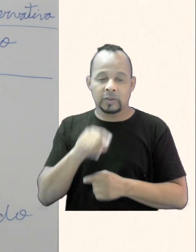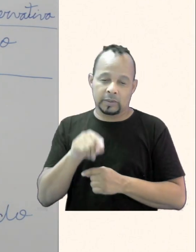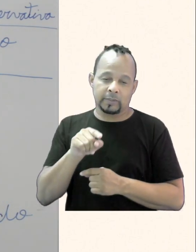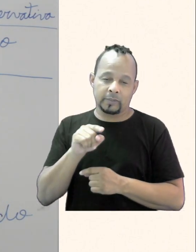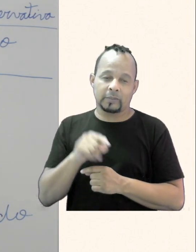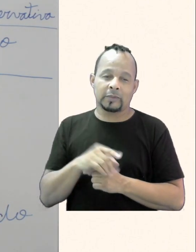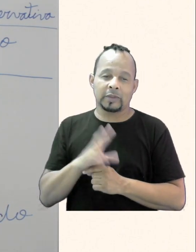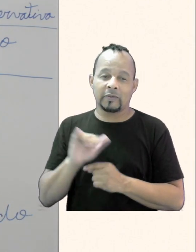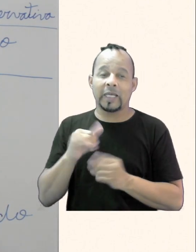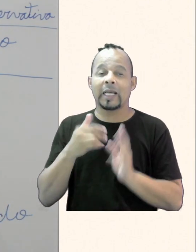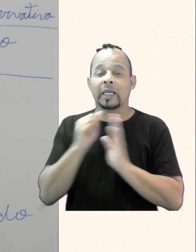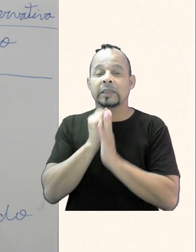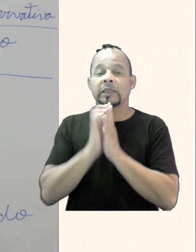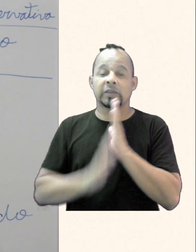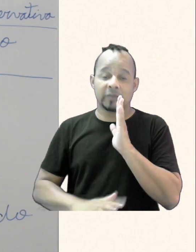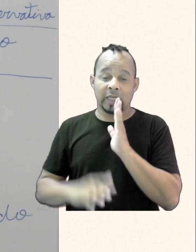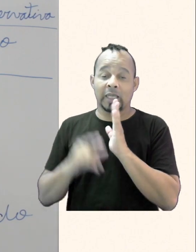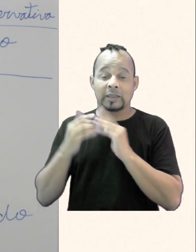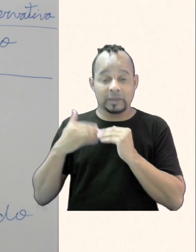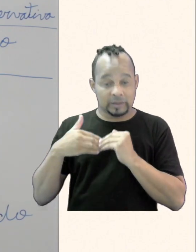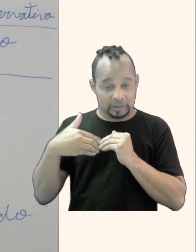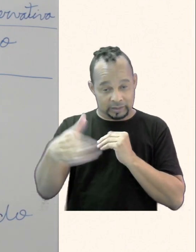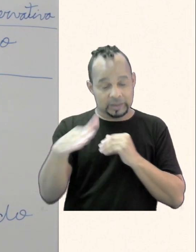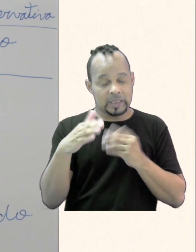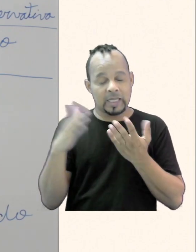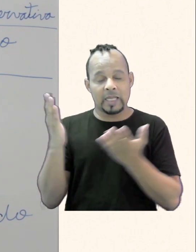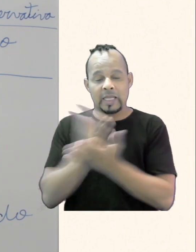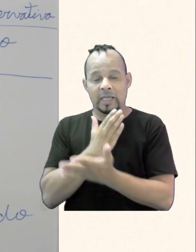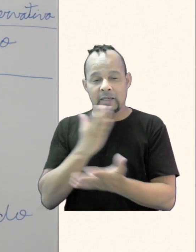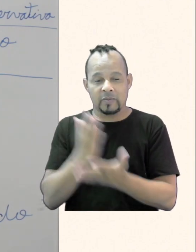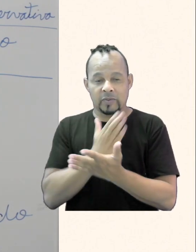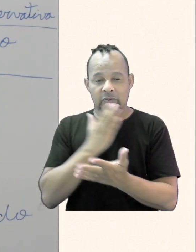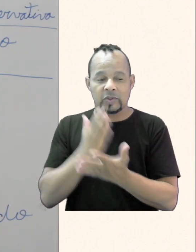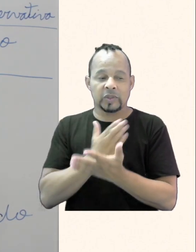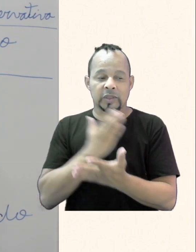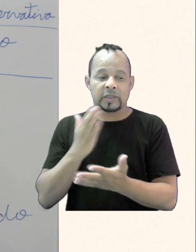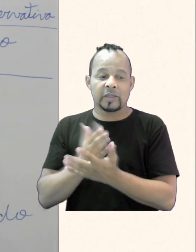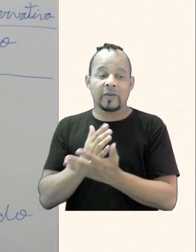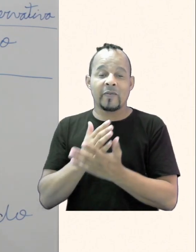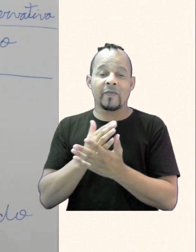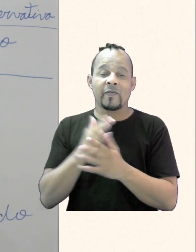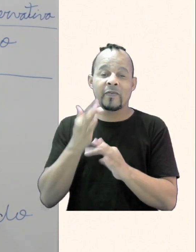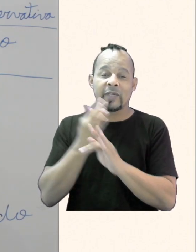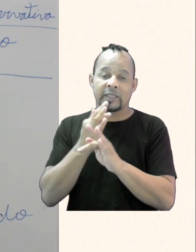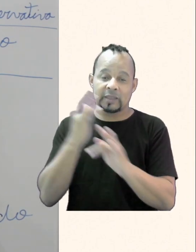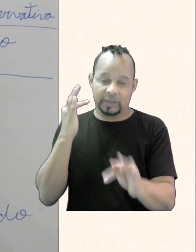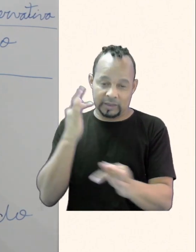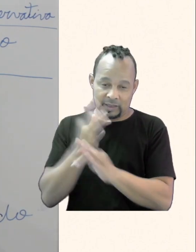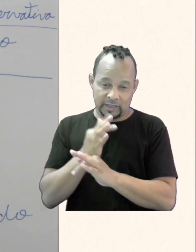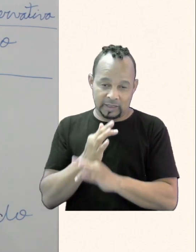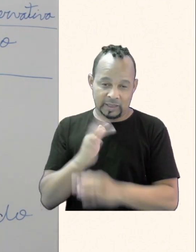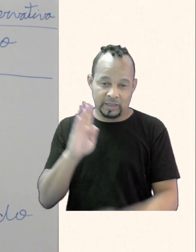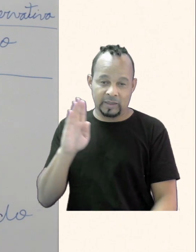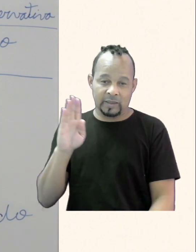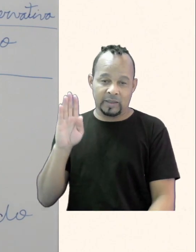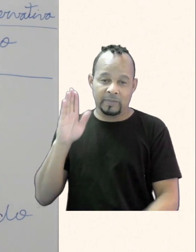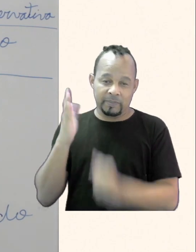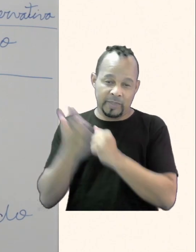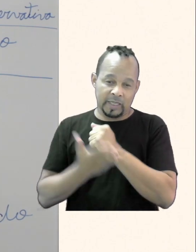fazer os exercícios da maioria dos livros de física básica sem